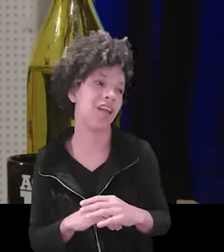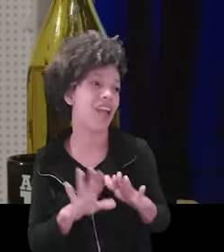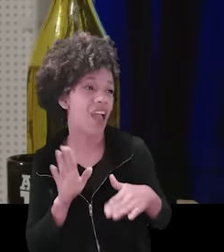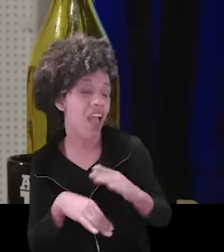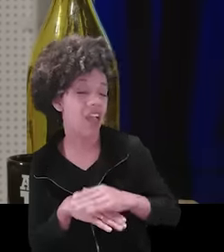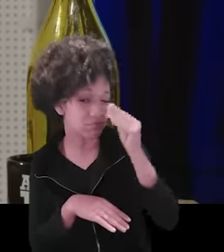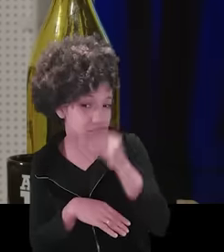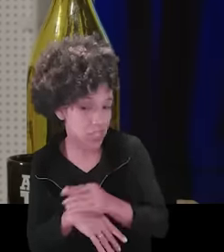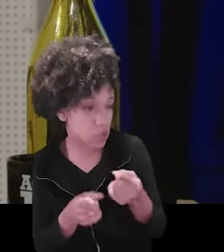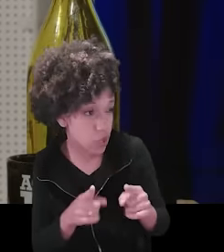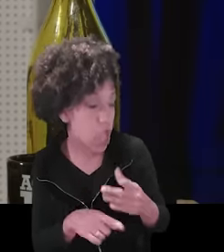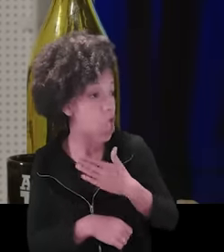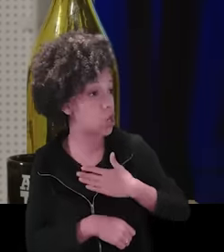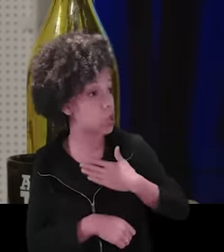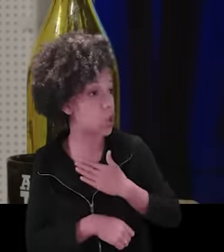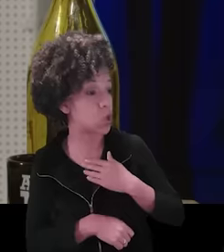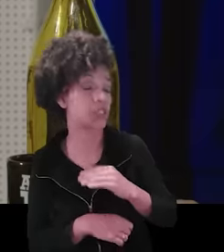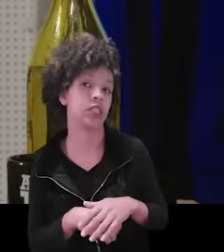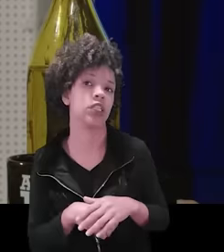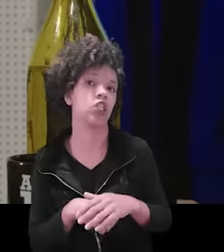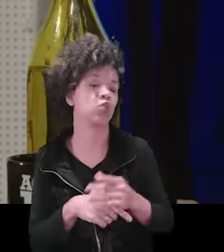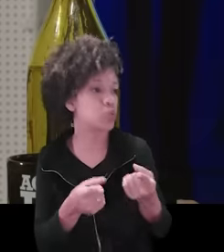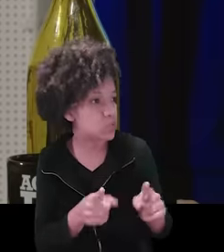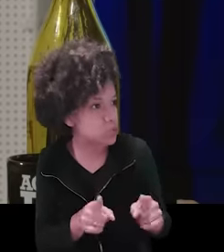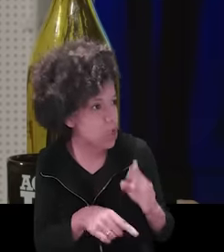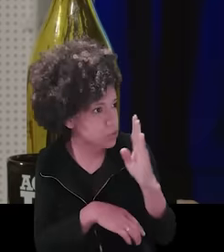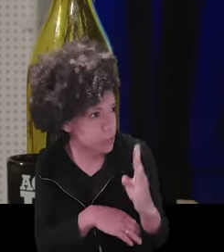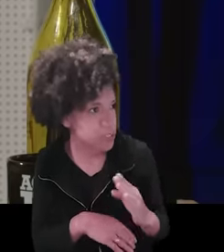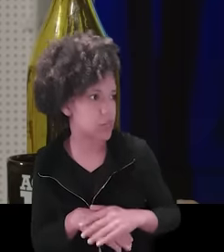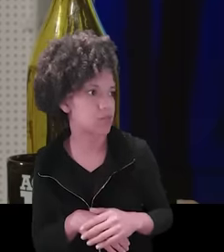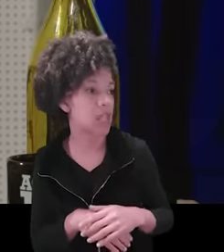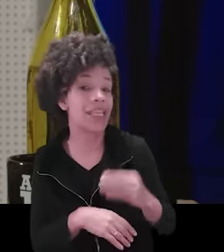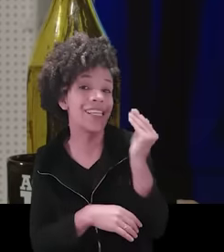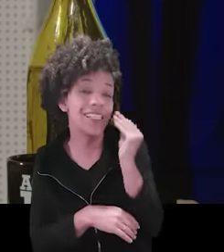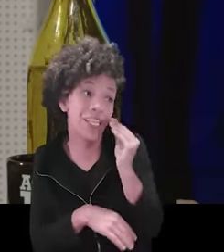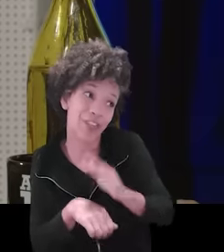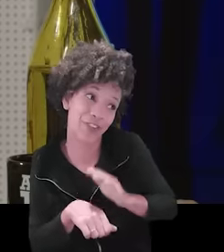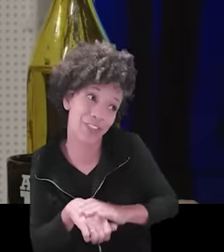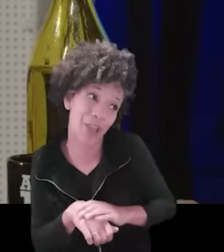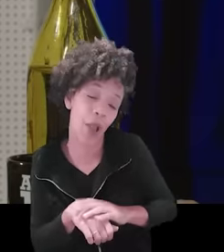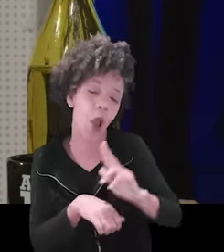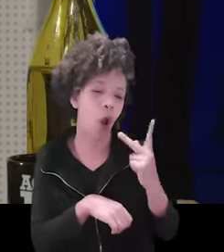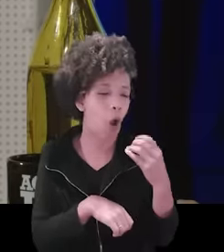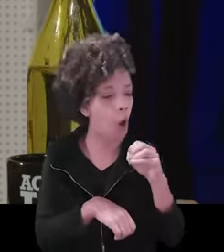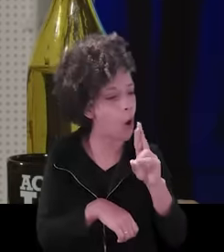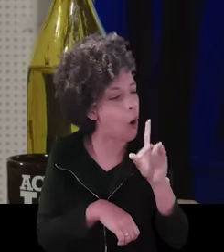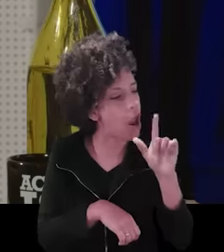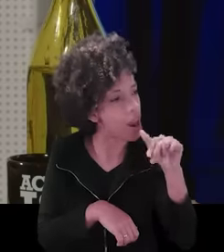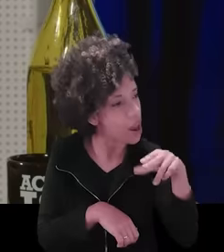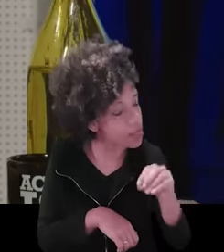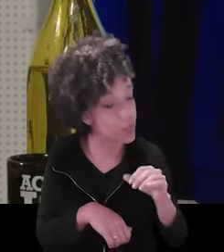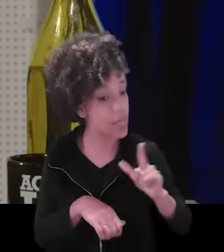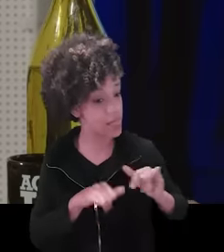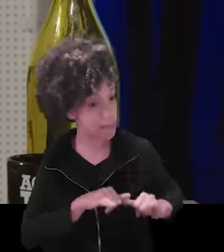perde muito com nosso churrasco eles gostam da Picanha eles gostam do churrasco brasileiro e eles tentam fazer Orlando